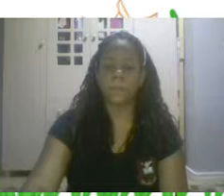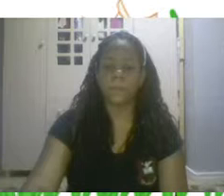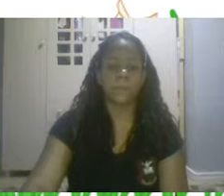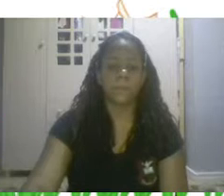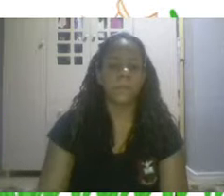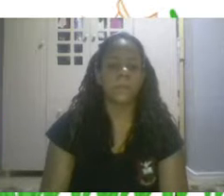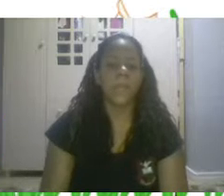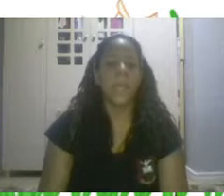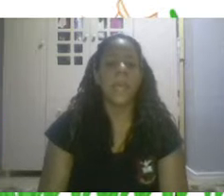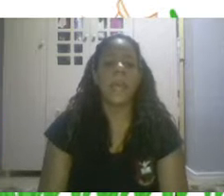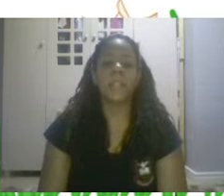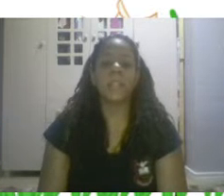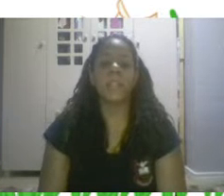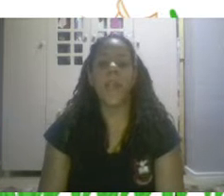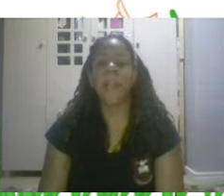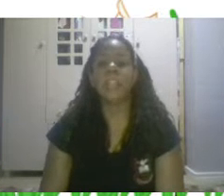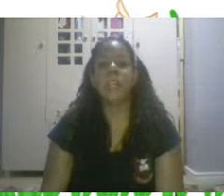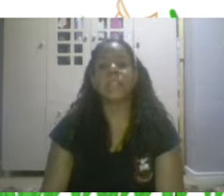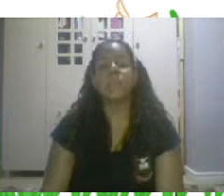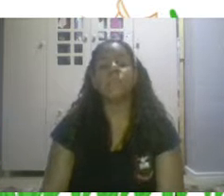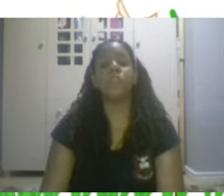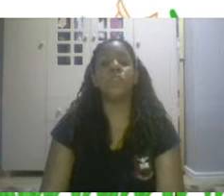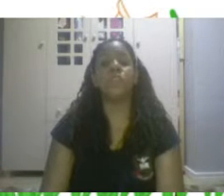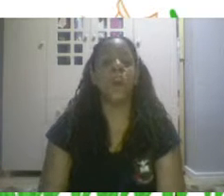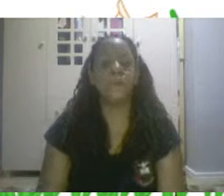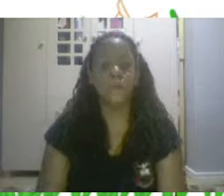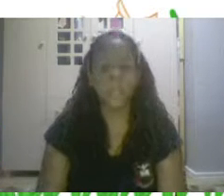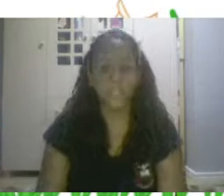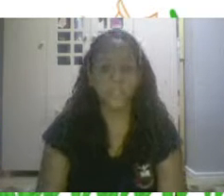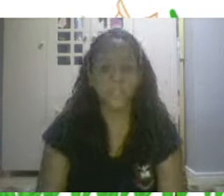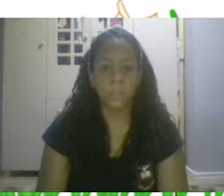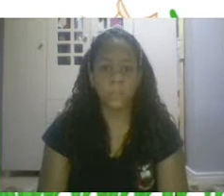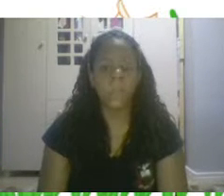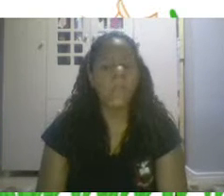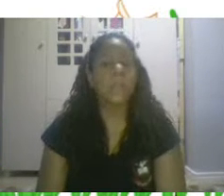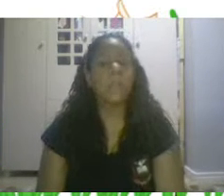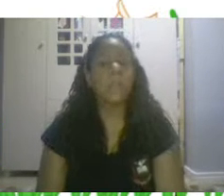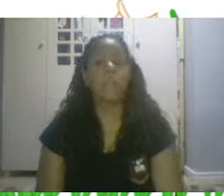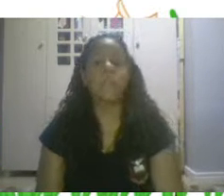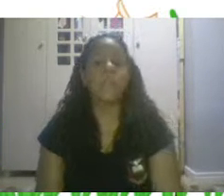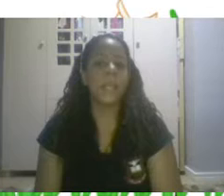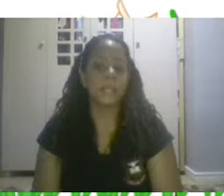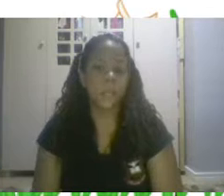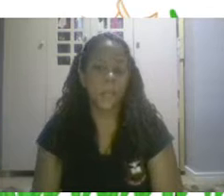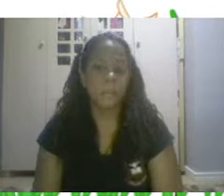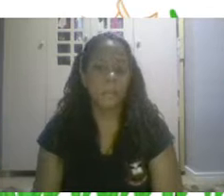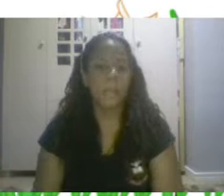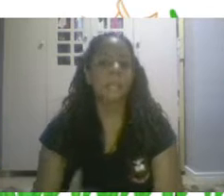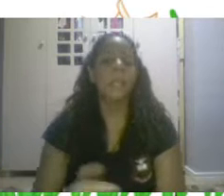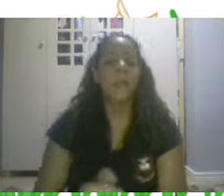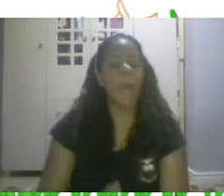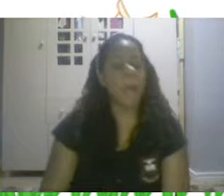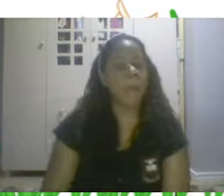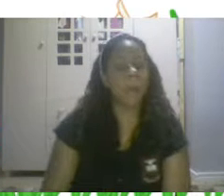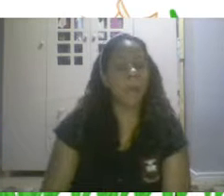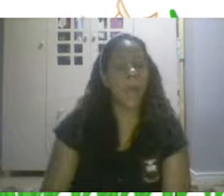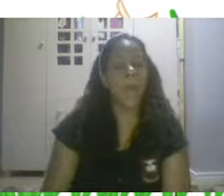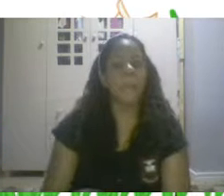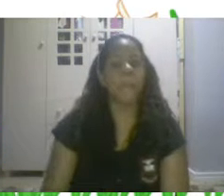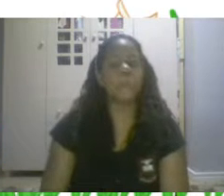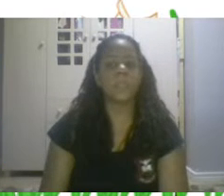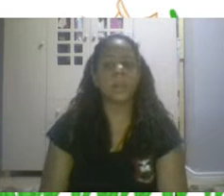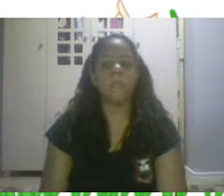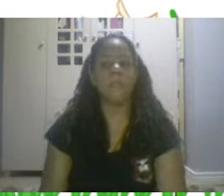Reprodução quer dizer a geração de novos indivíduos. Então, nem sempre